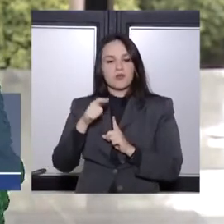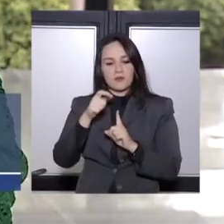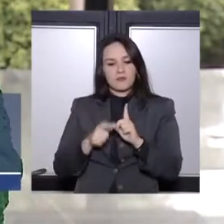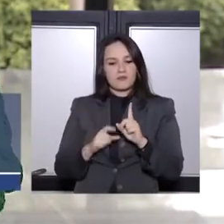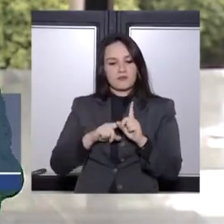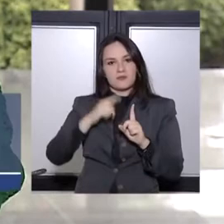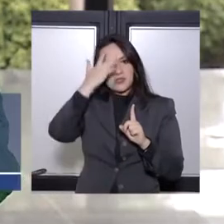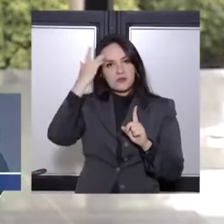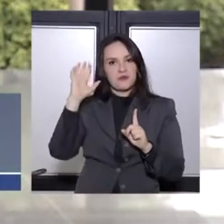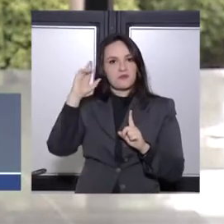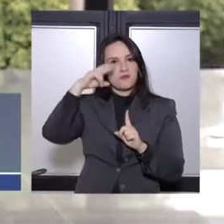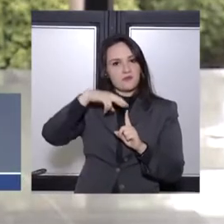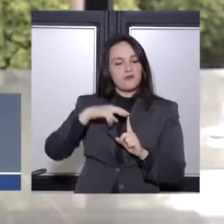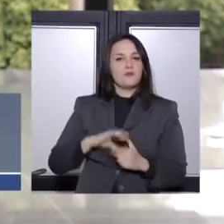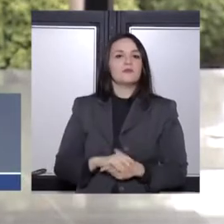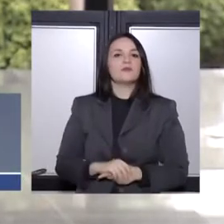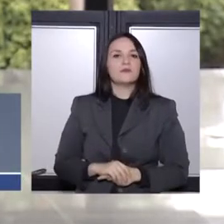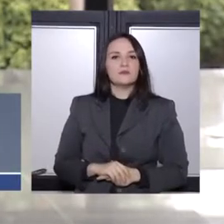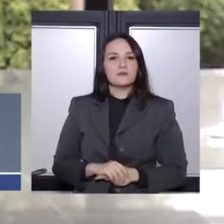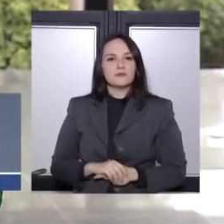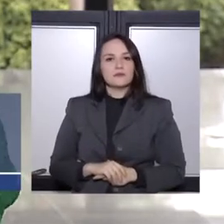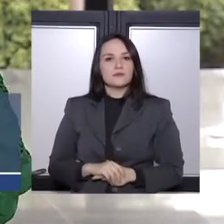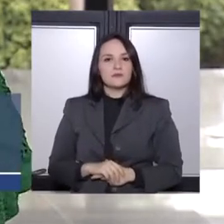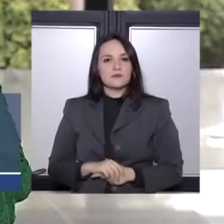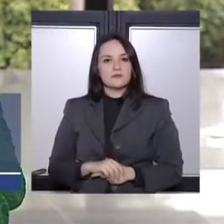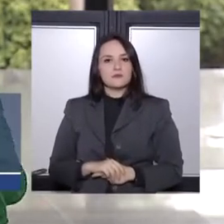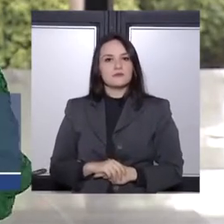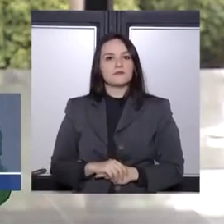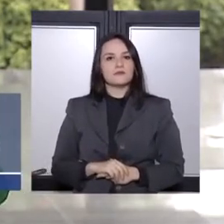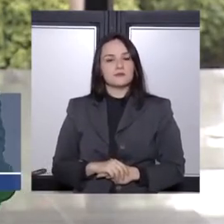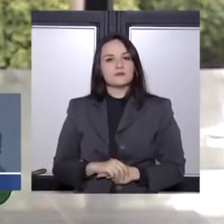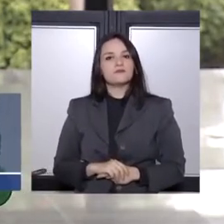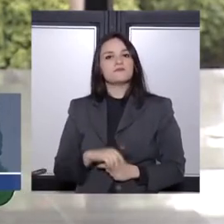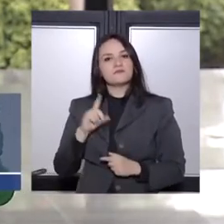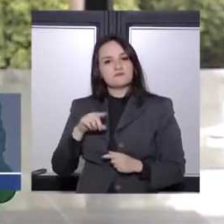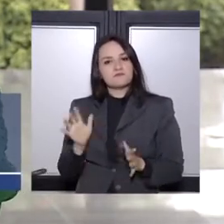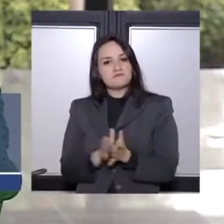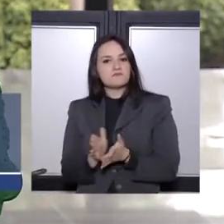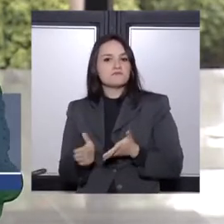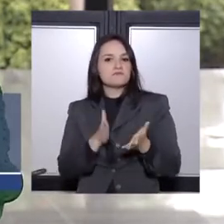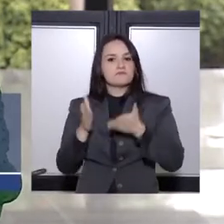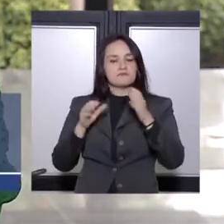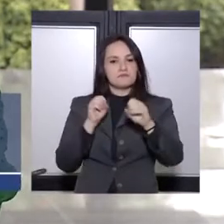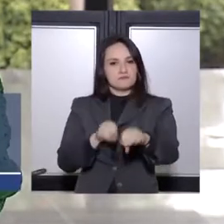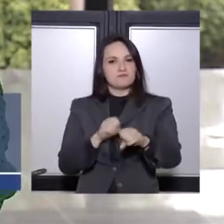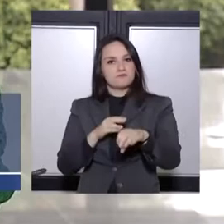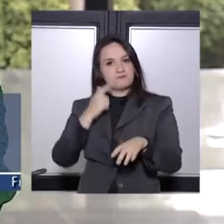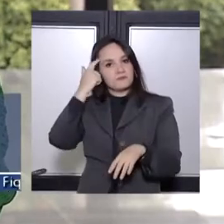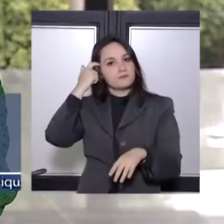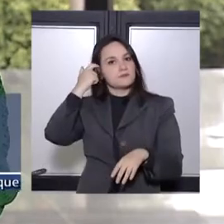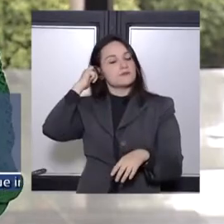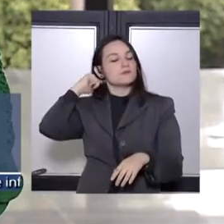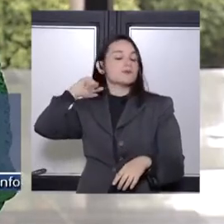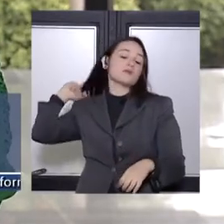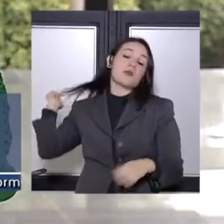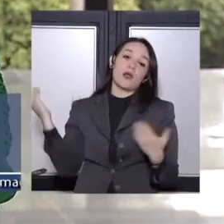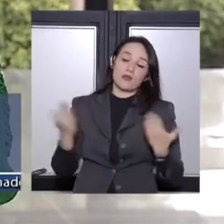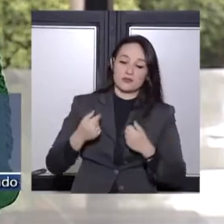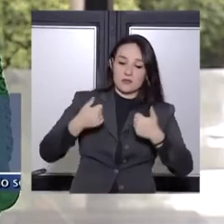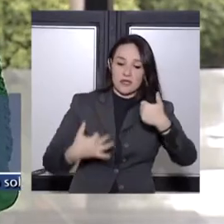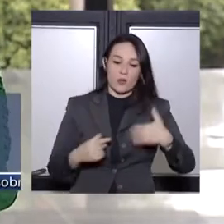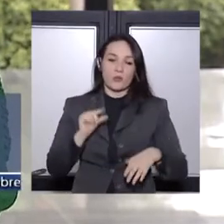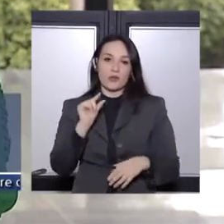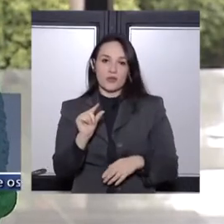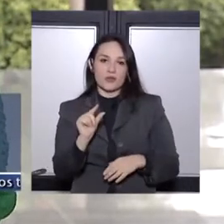forma, do quanto ele engrandece a educação. Já a Comenda, agora vamos passar um pouquinho, falar